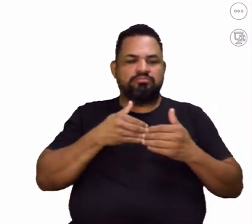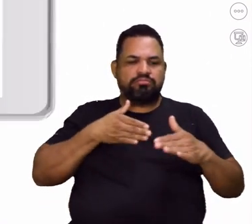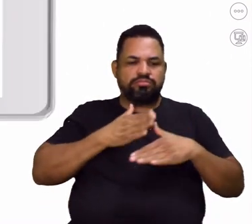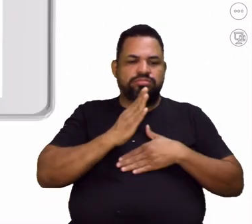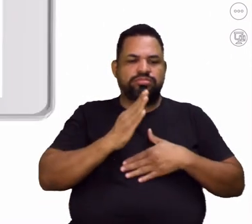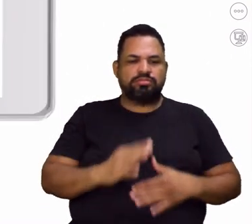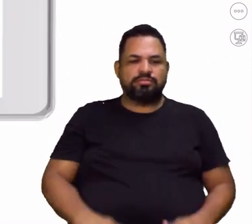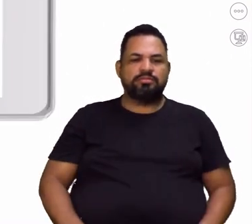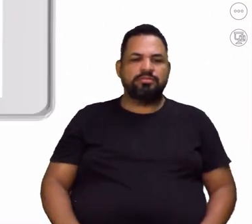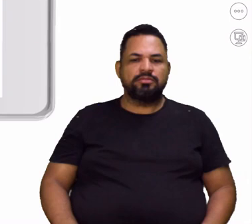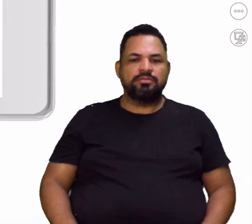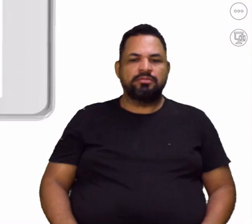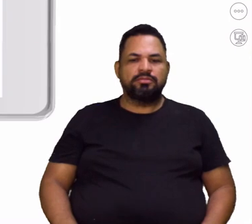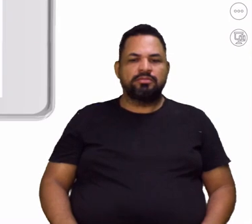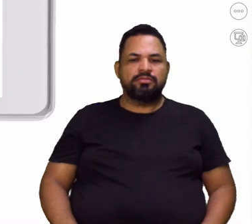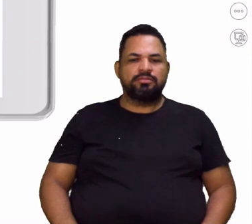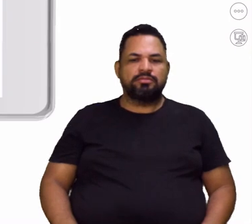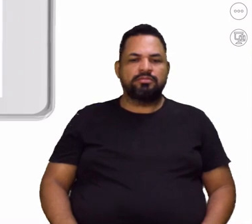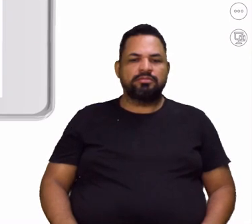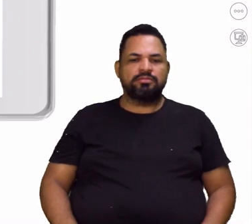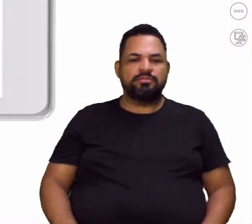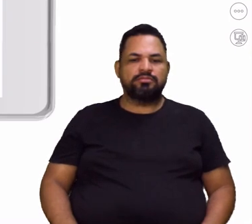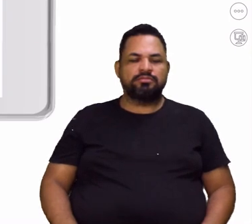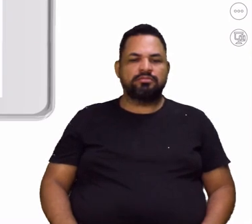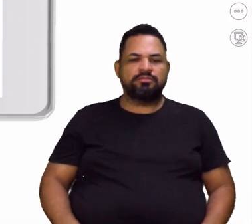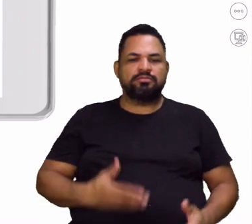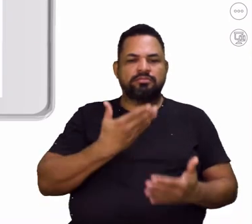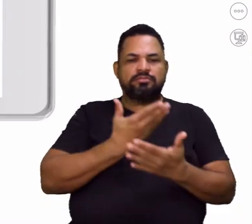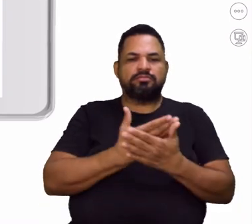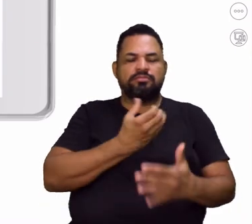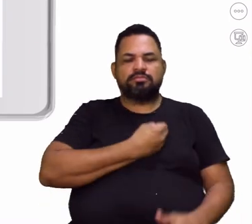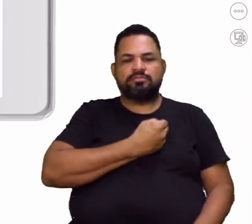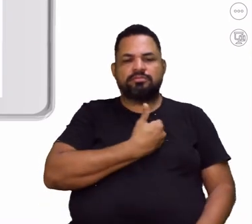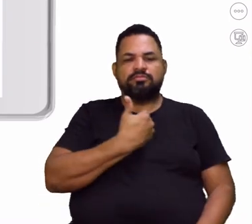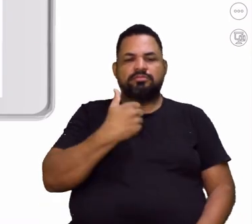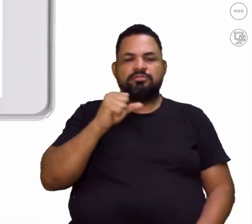né? Algumas letras. Aula 18,